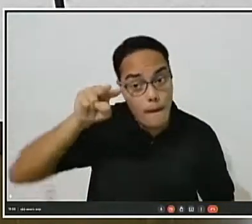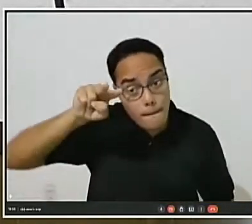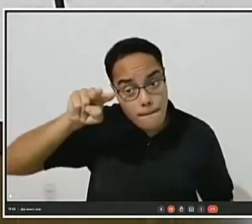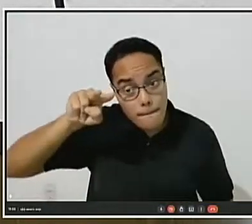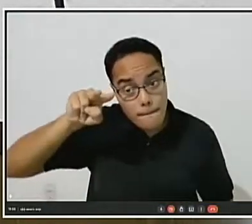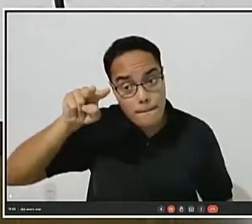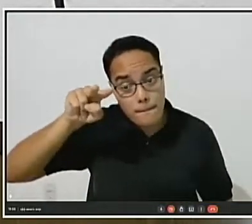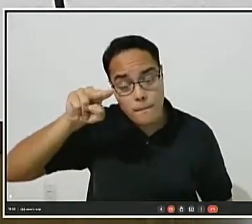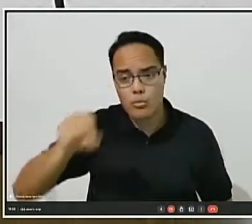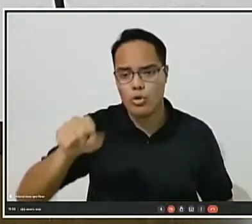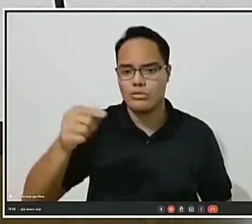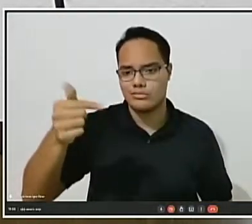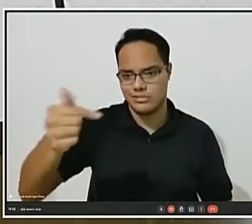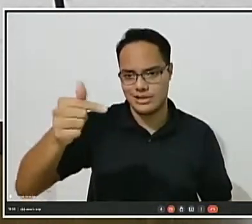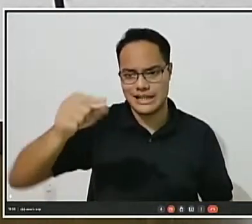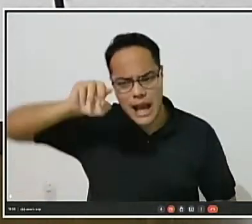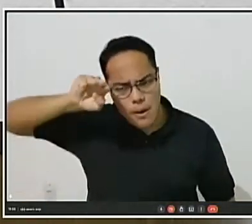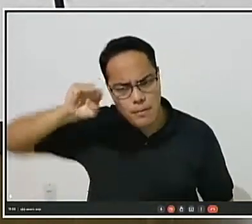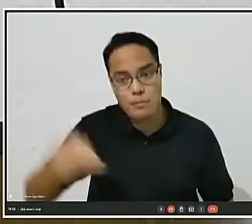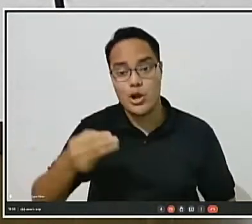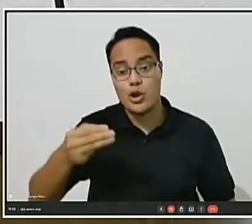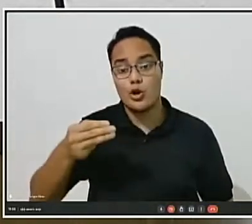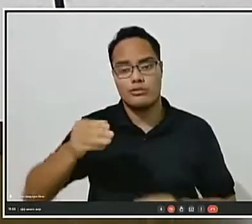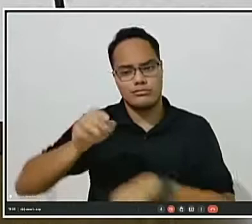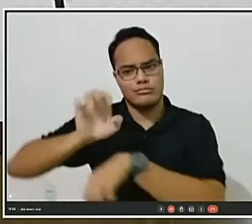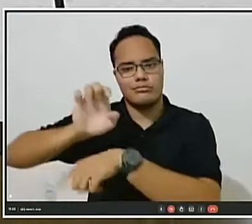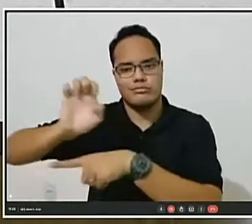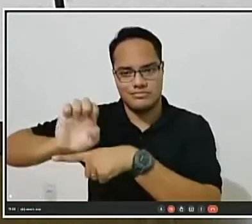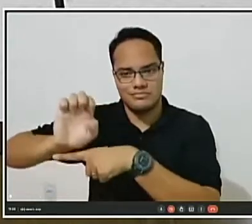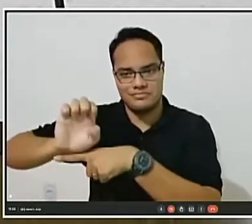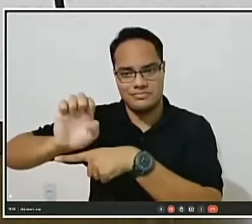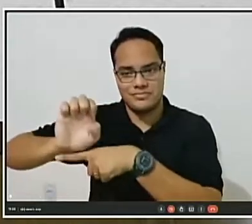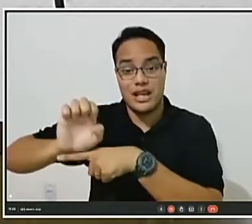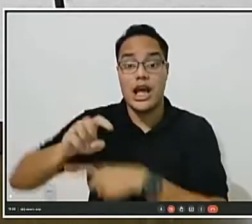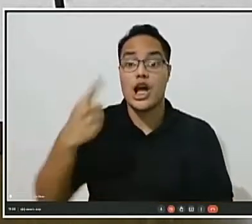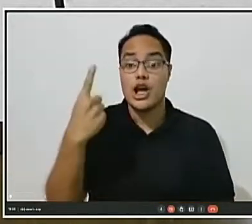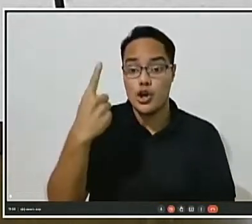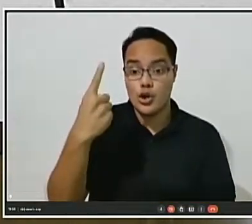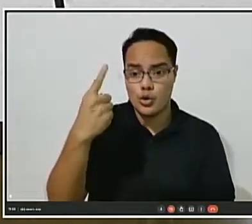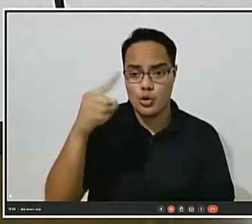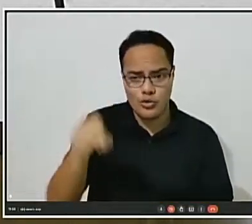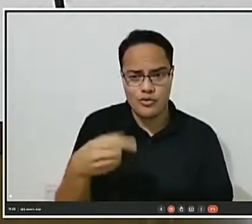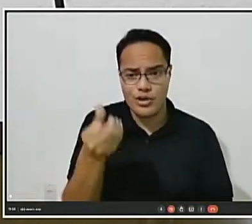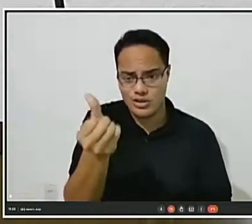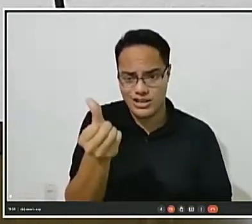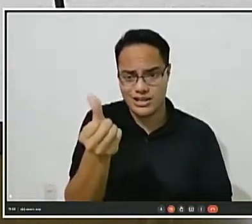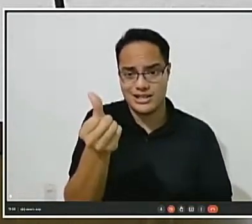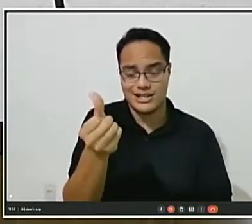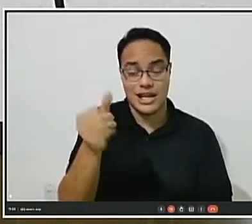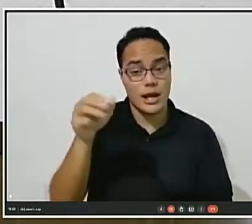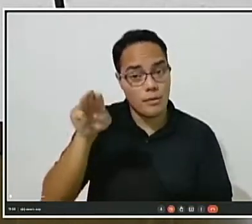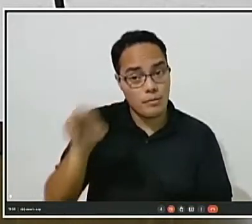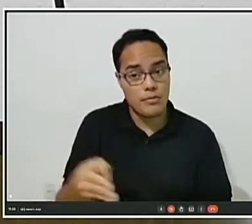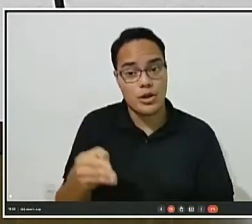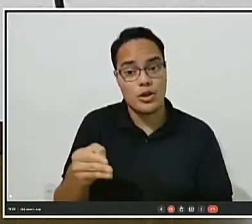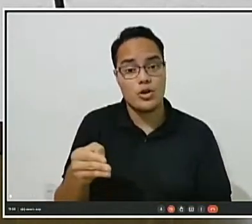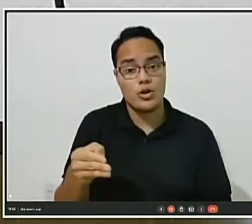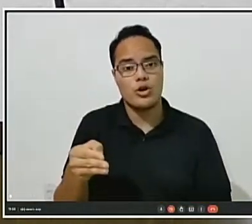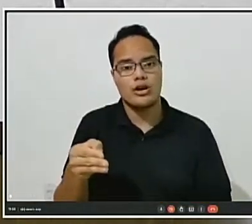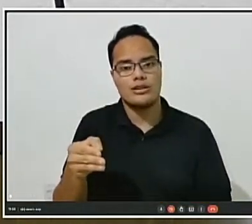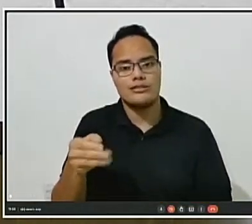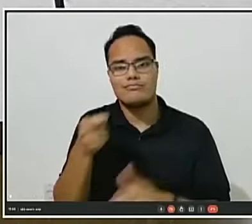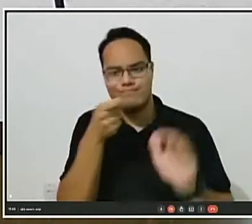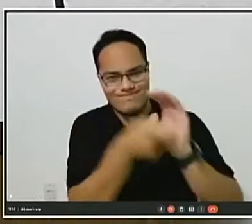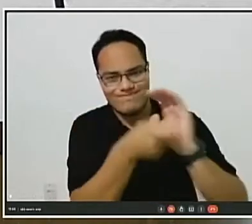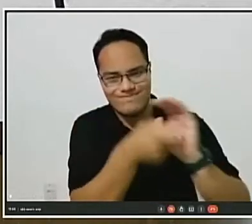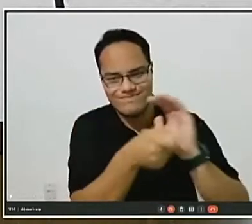2,7 milhões do Estado e esse 1,6 milhão que vai ser financiamento da